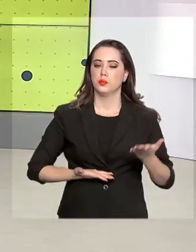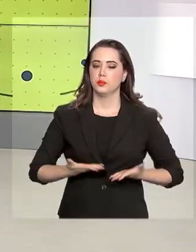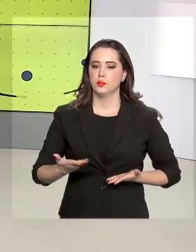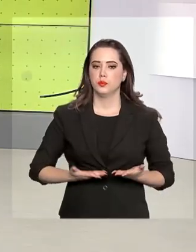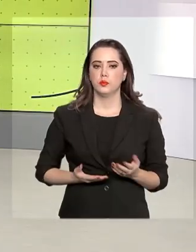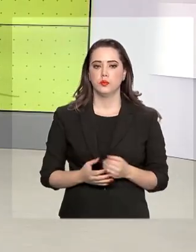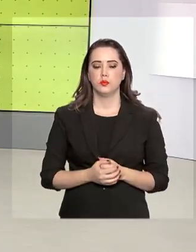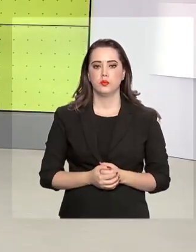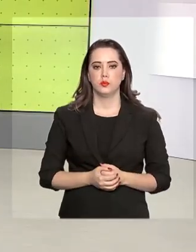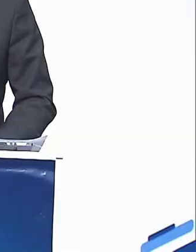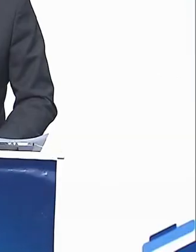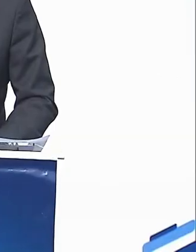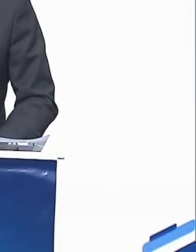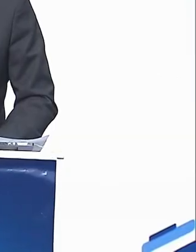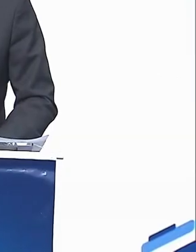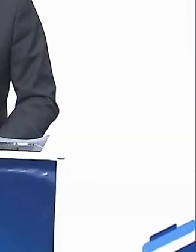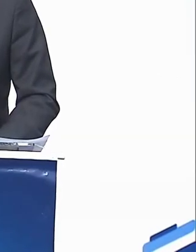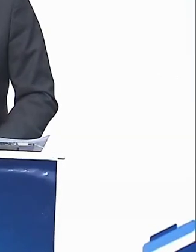e serviços.